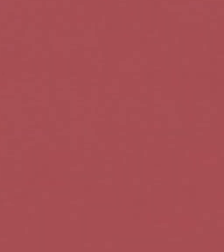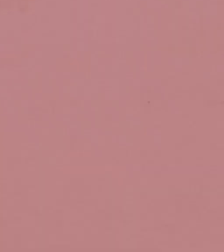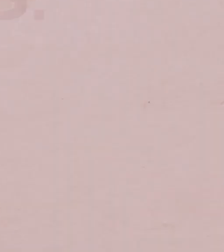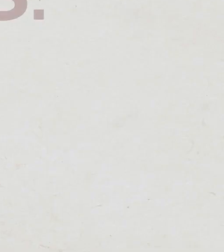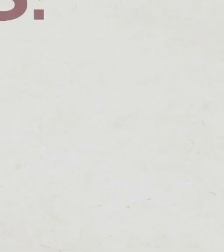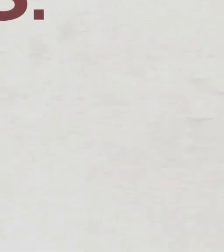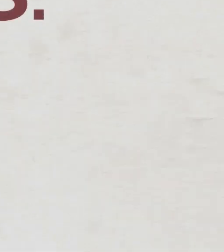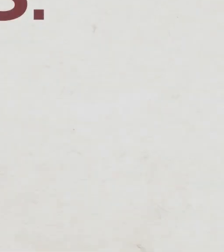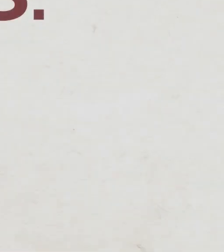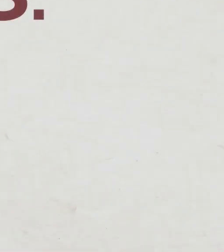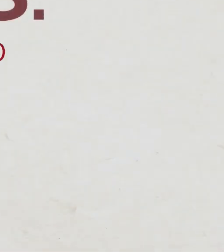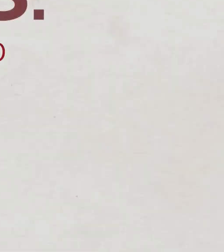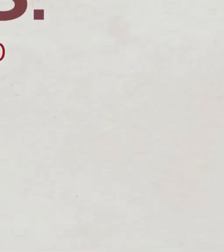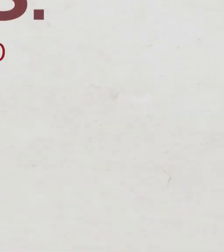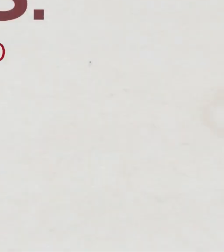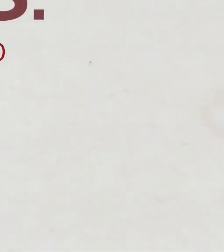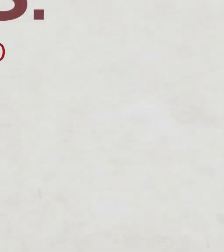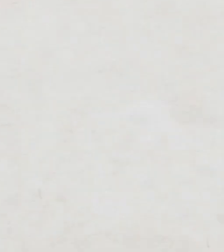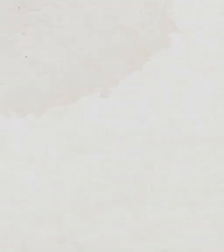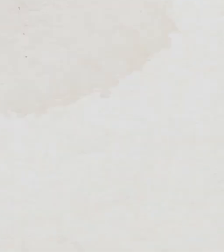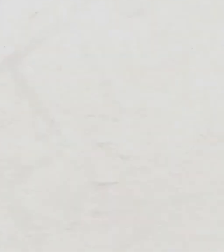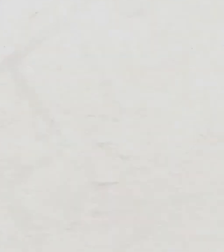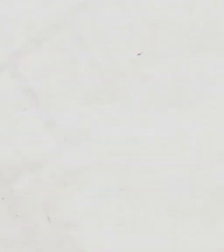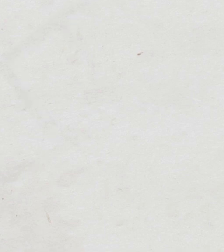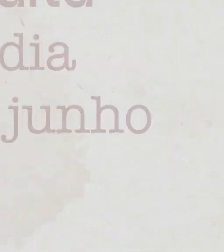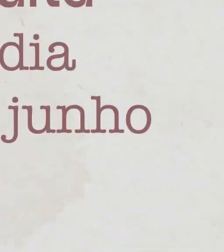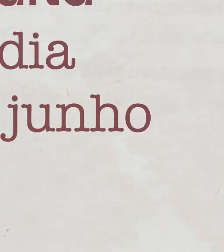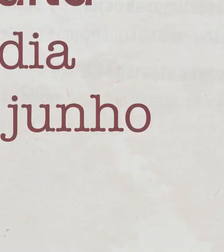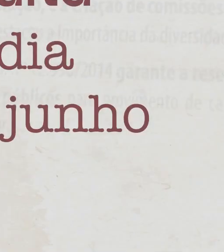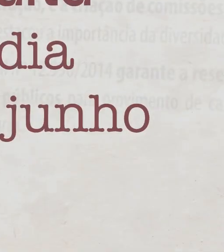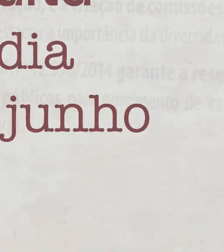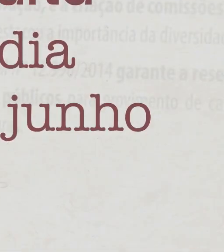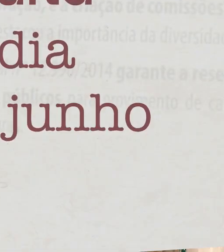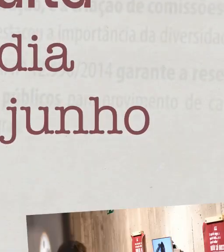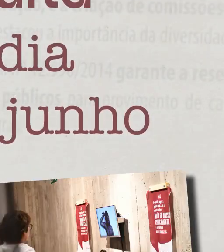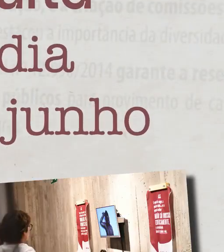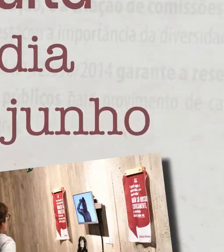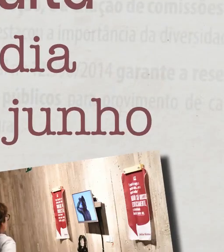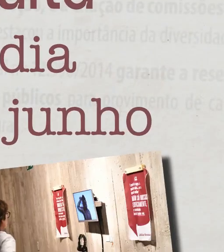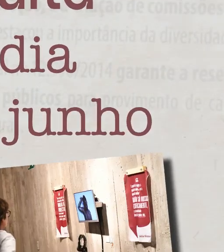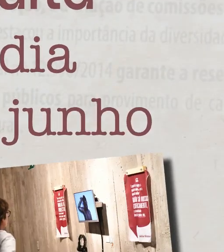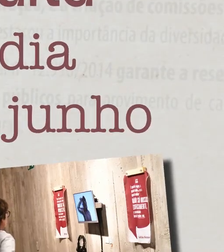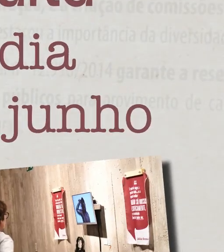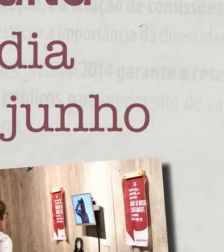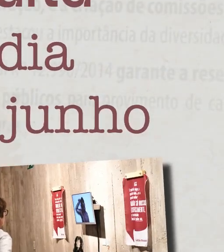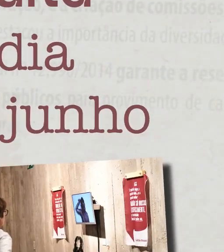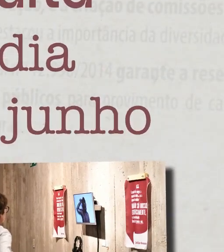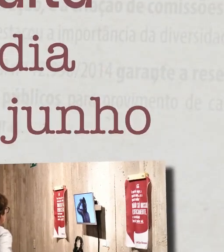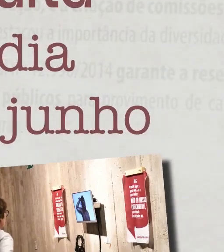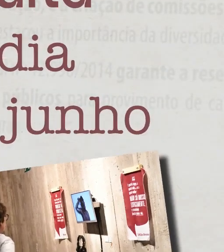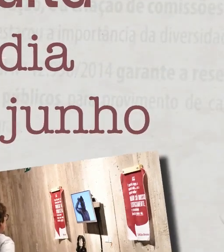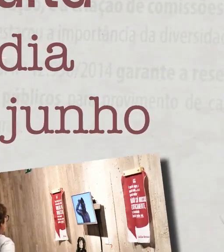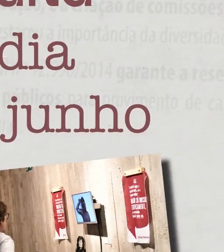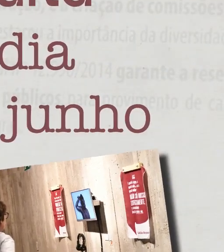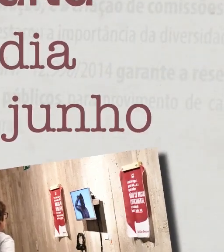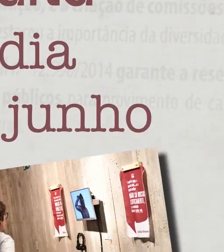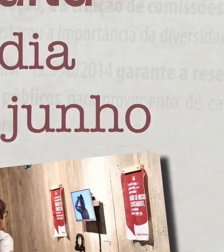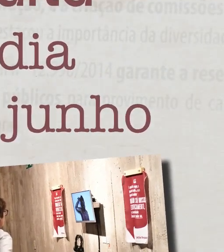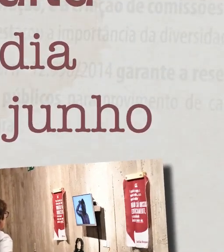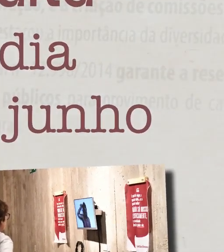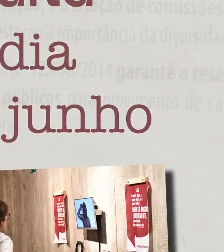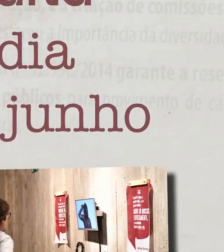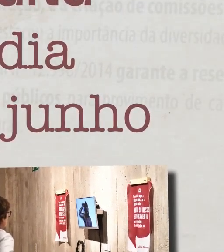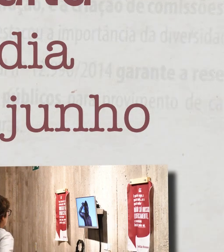Exposição Memórias, enfrentamento ao racismo, no Museu do Homem do Nordeste. A visitação é